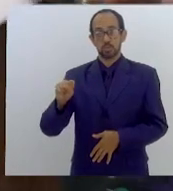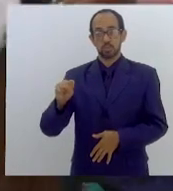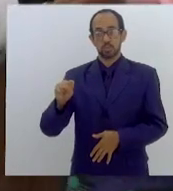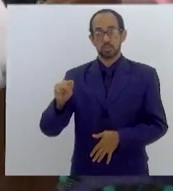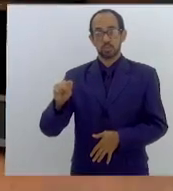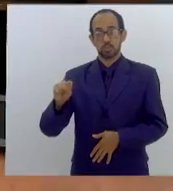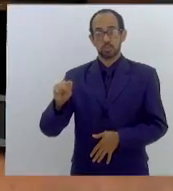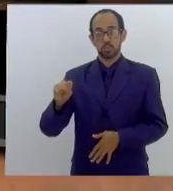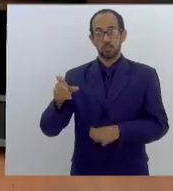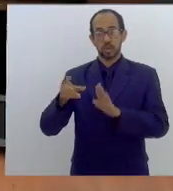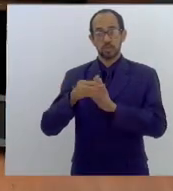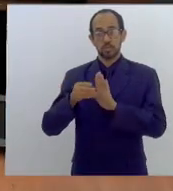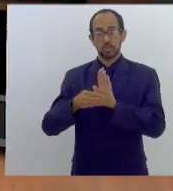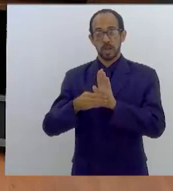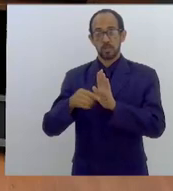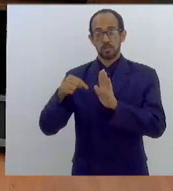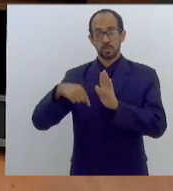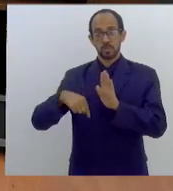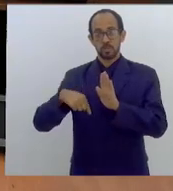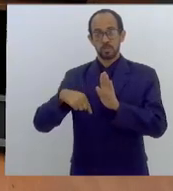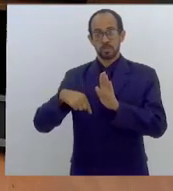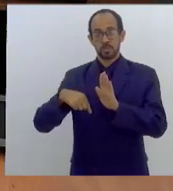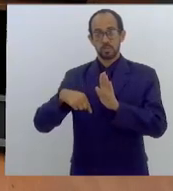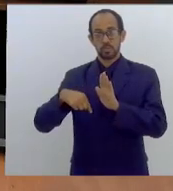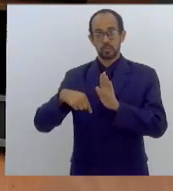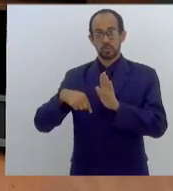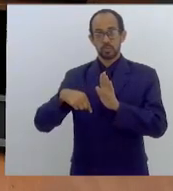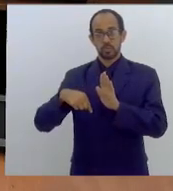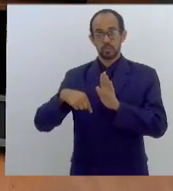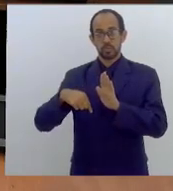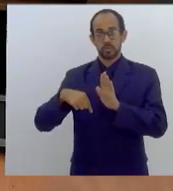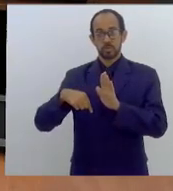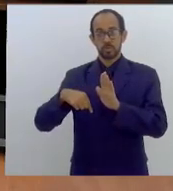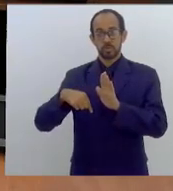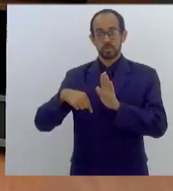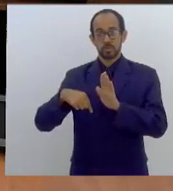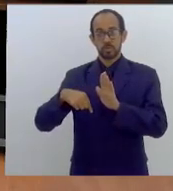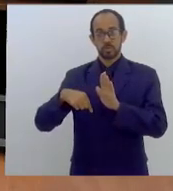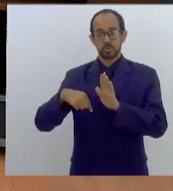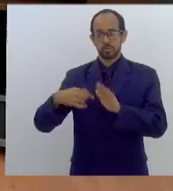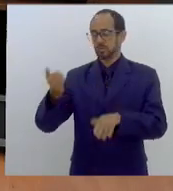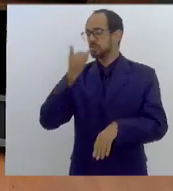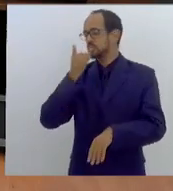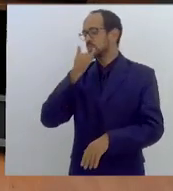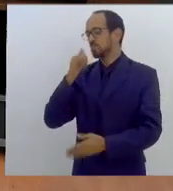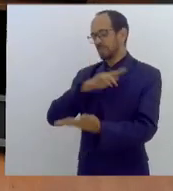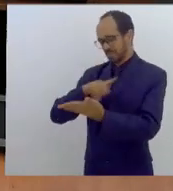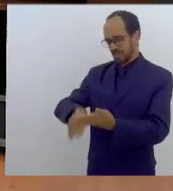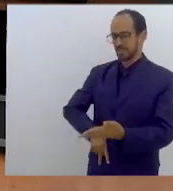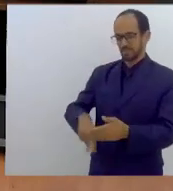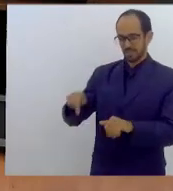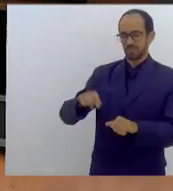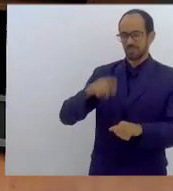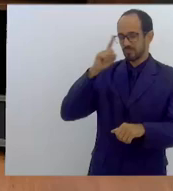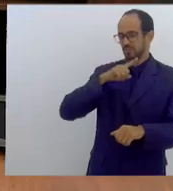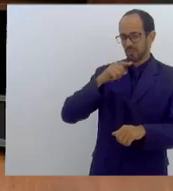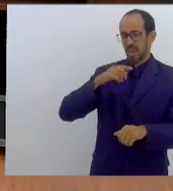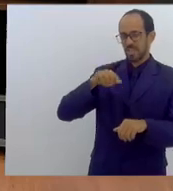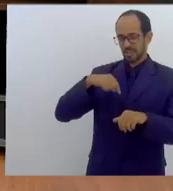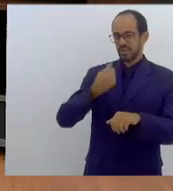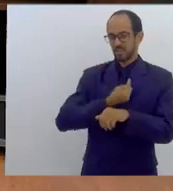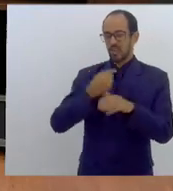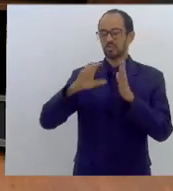Aqui, ó. Ó. É 58? É assim, desculpe, presidente, aqui falha da nossa